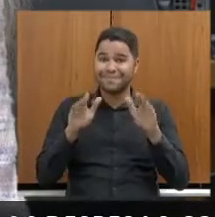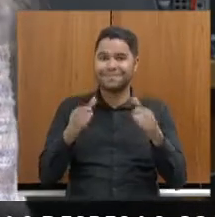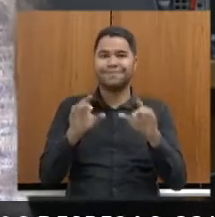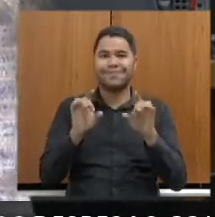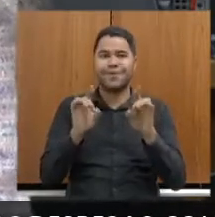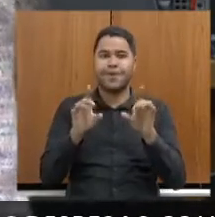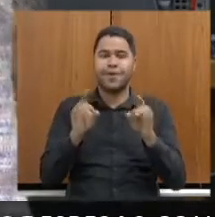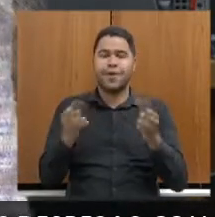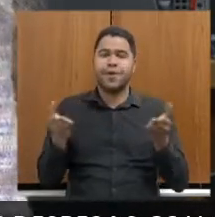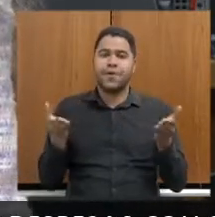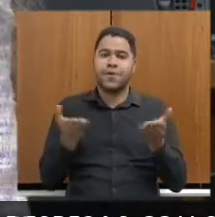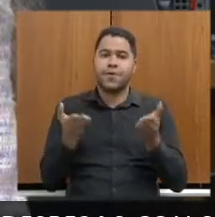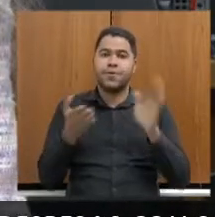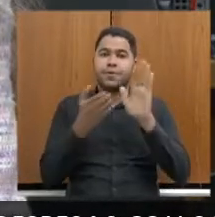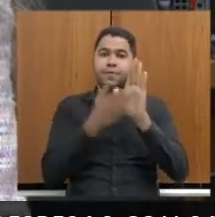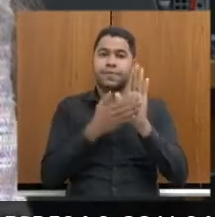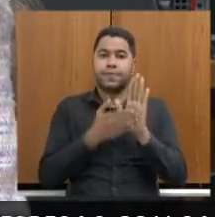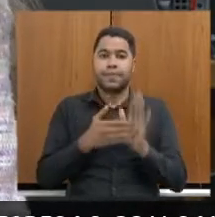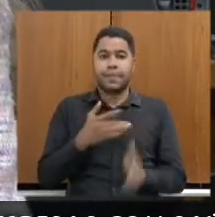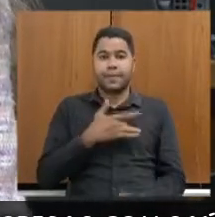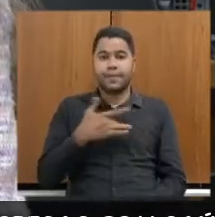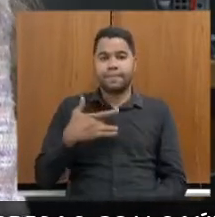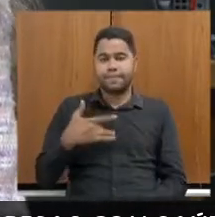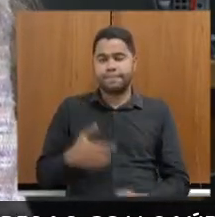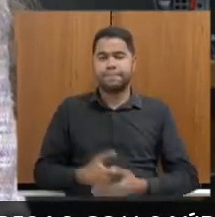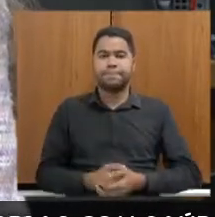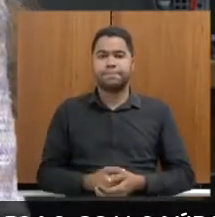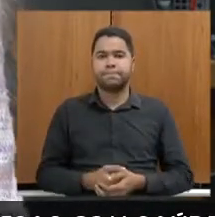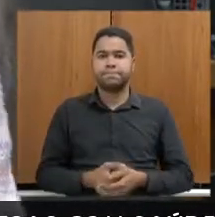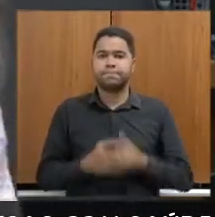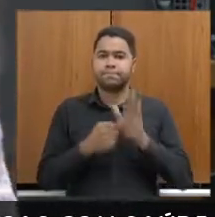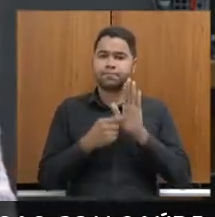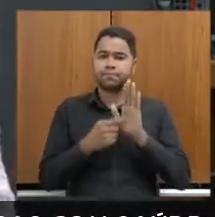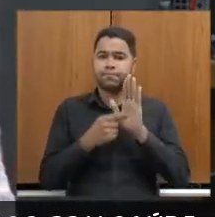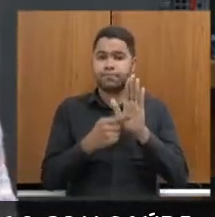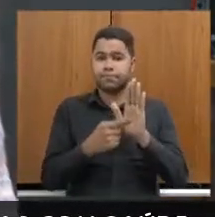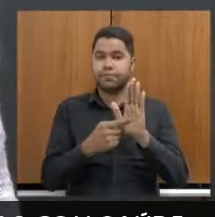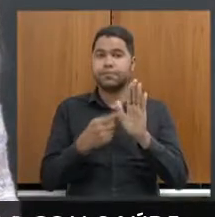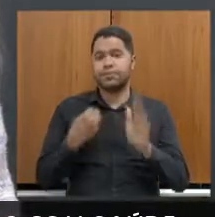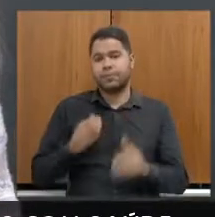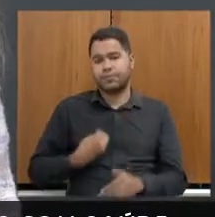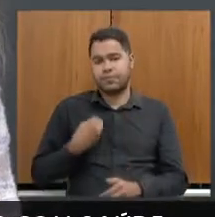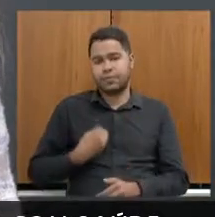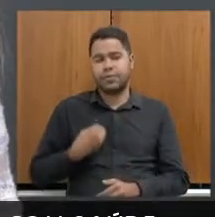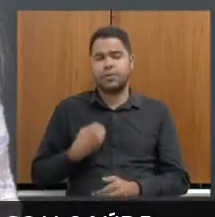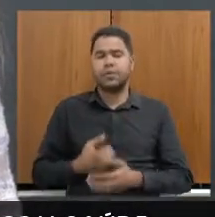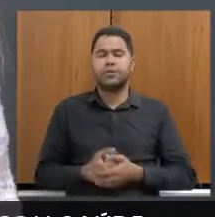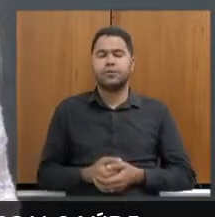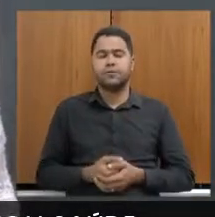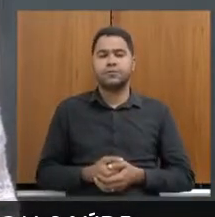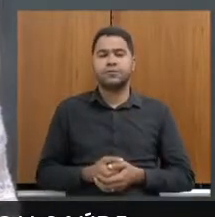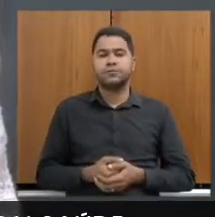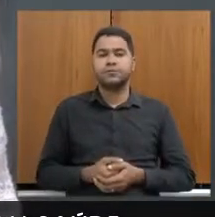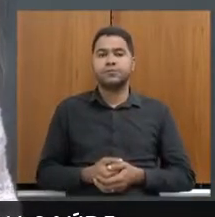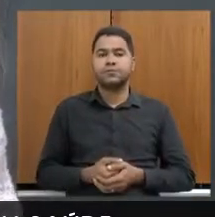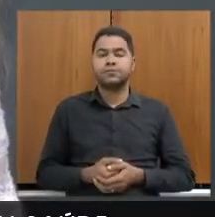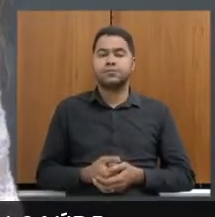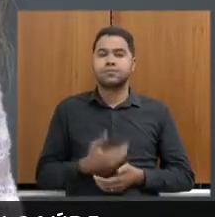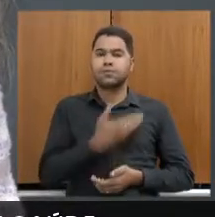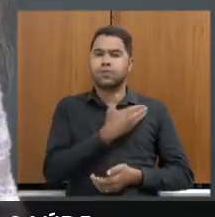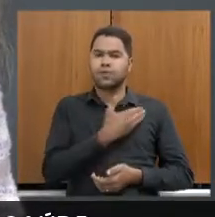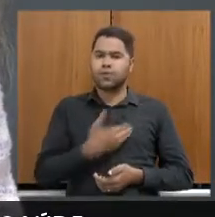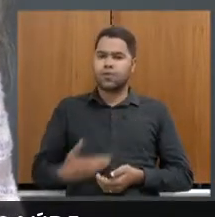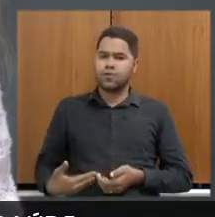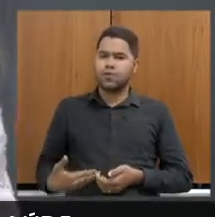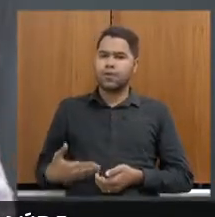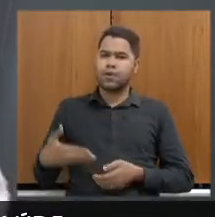né Hoje nós estamos tratando aqui da saúde que a presença eu acho que quando um governo está